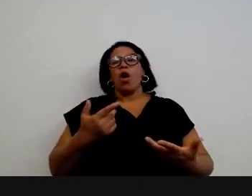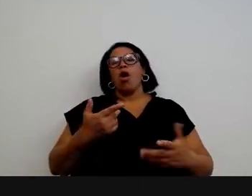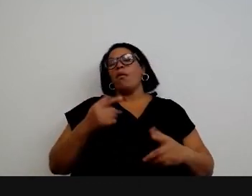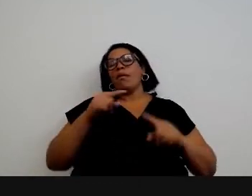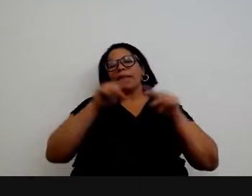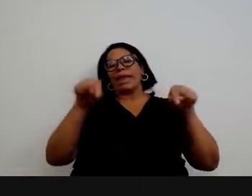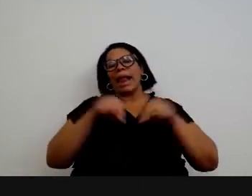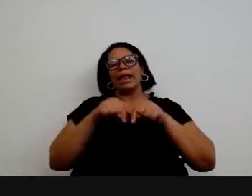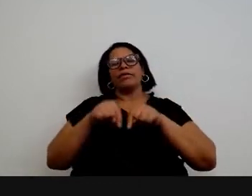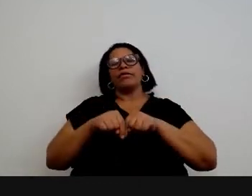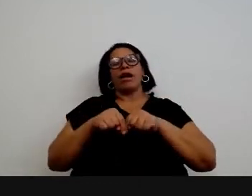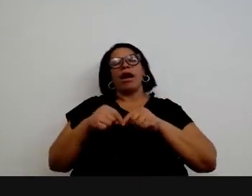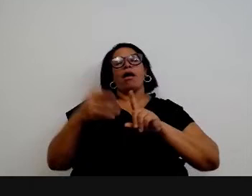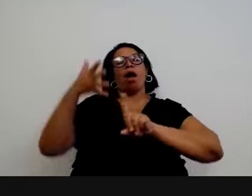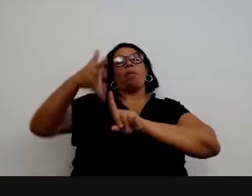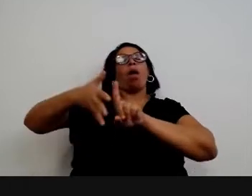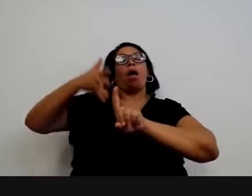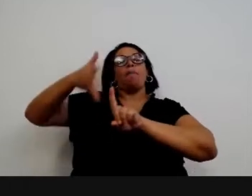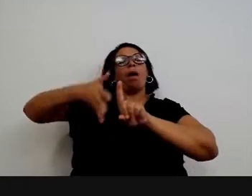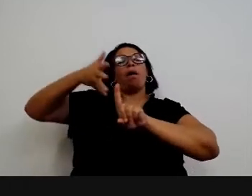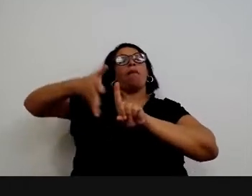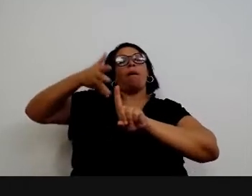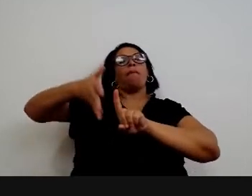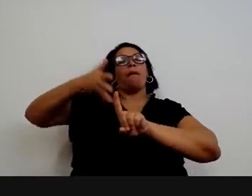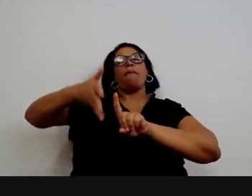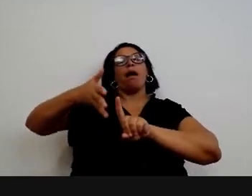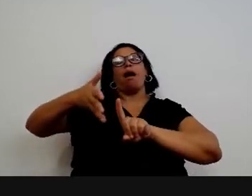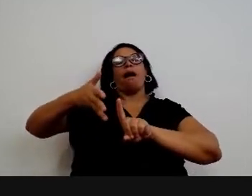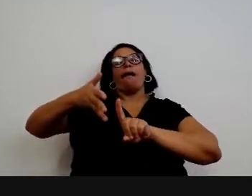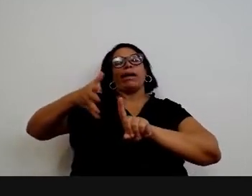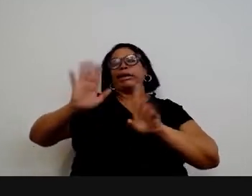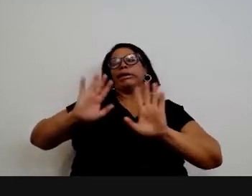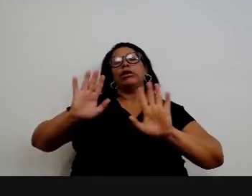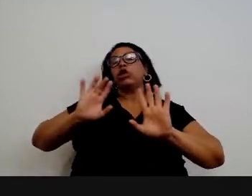discurso em sala de aula ou em processos formativos.